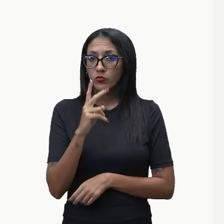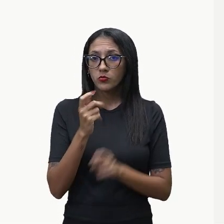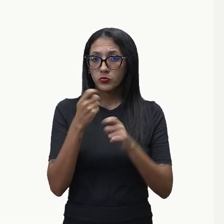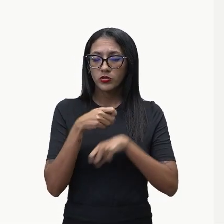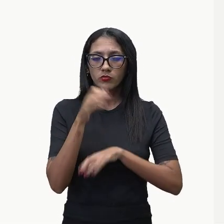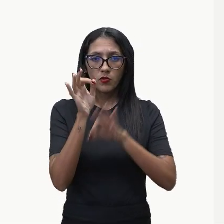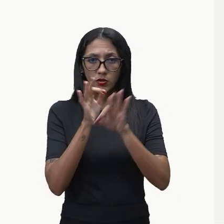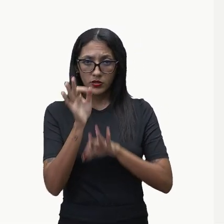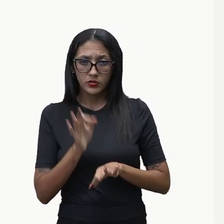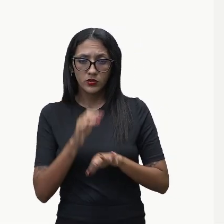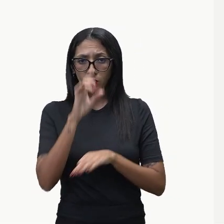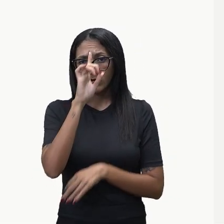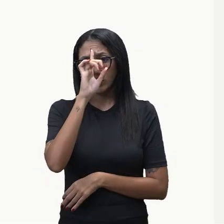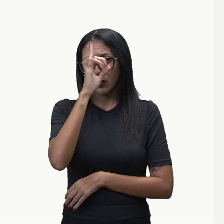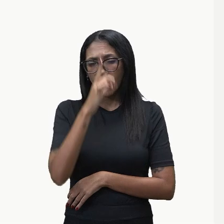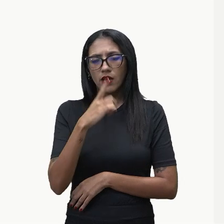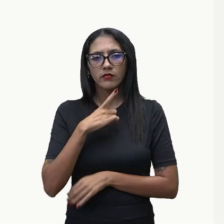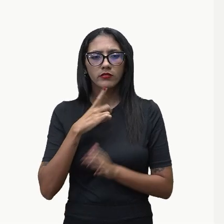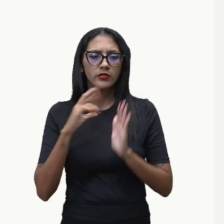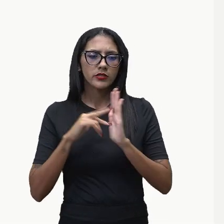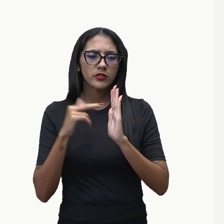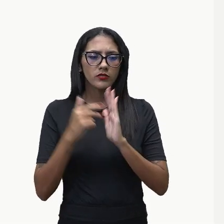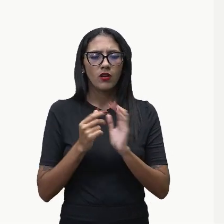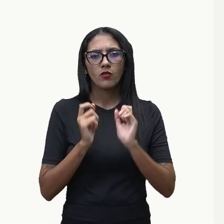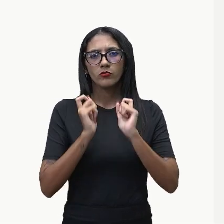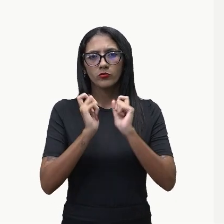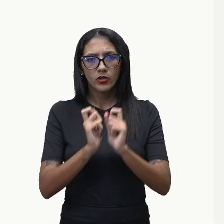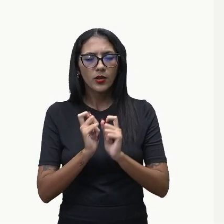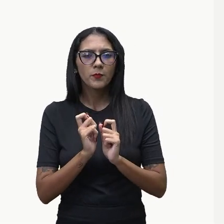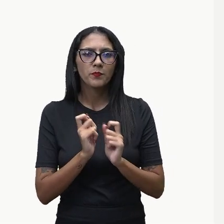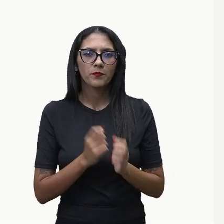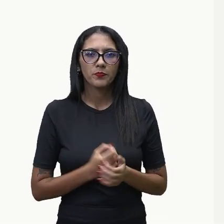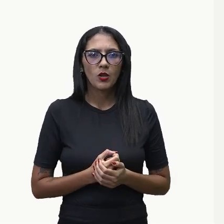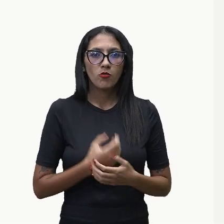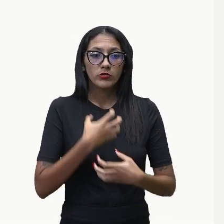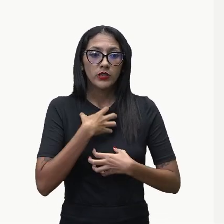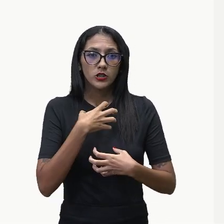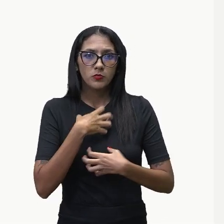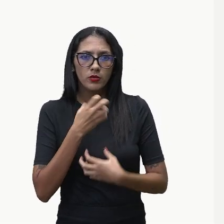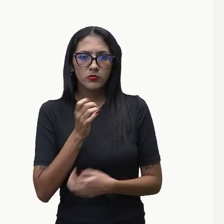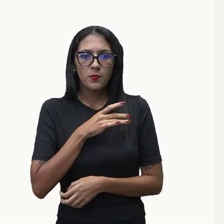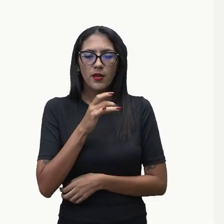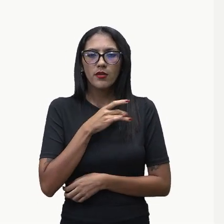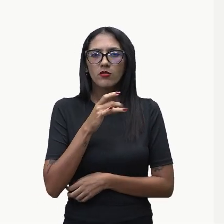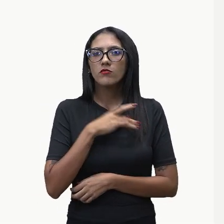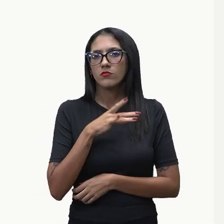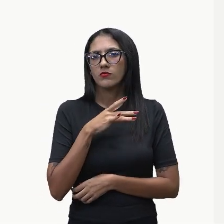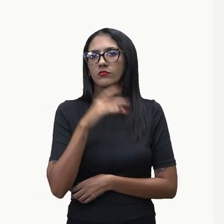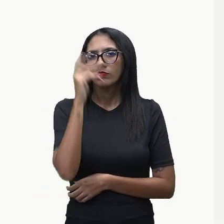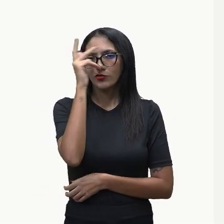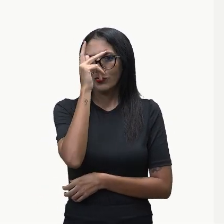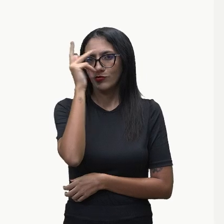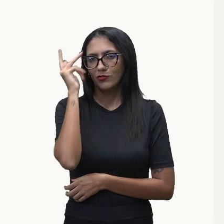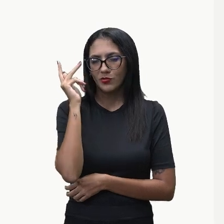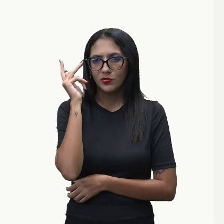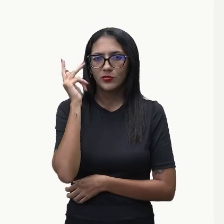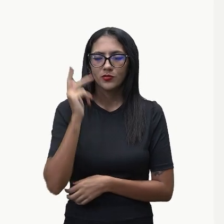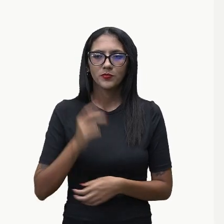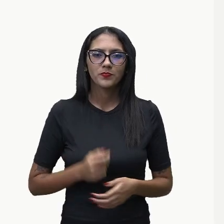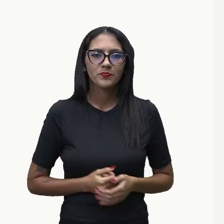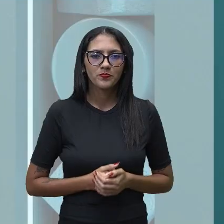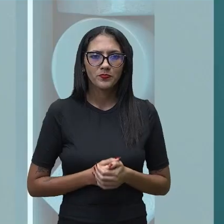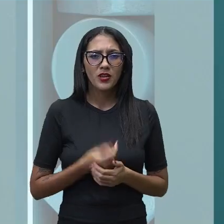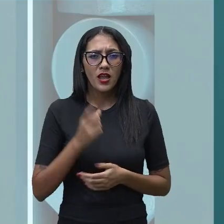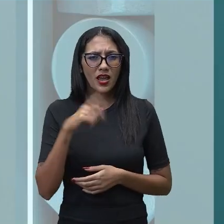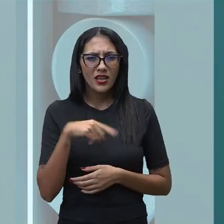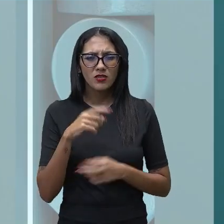ideia de grito, de tormento das pessoas ali naquela situação, ok? E que é um grito